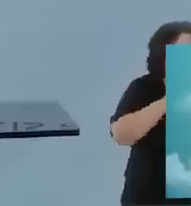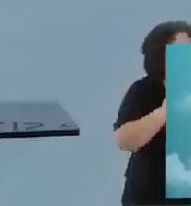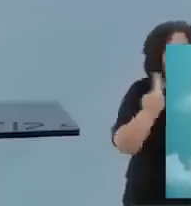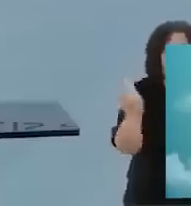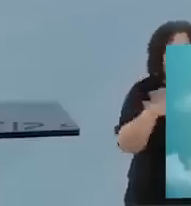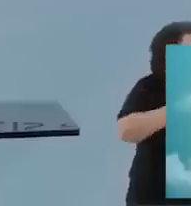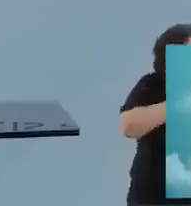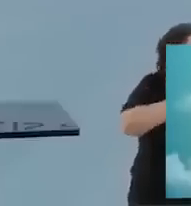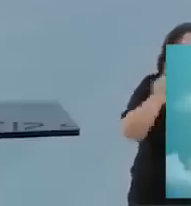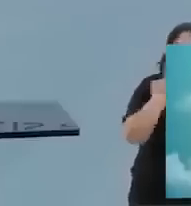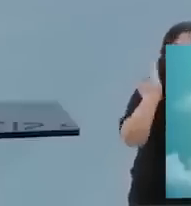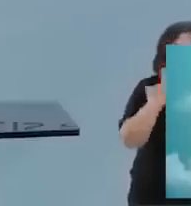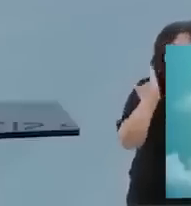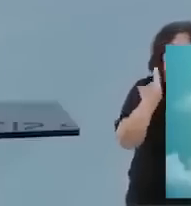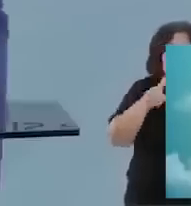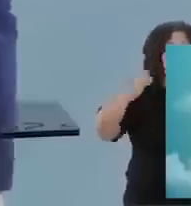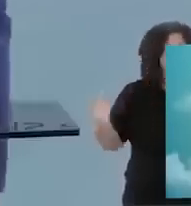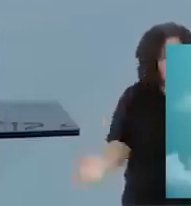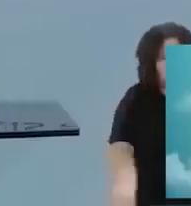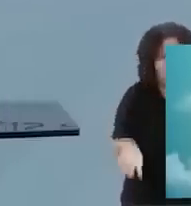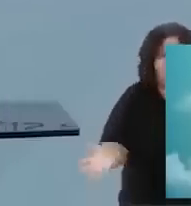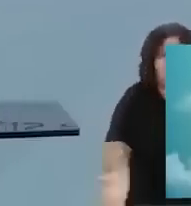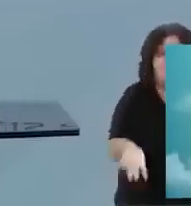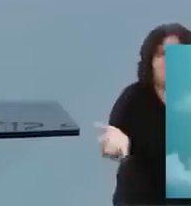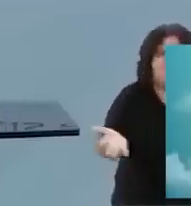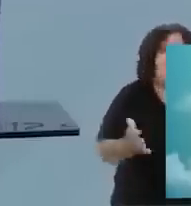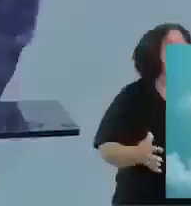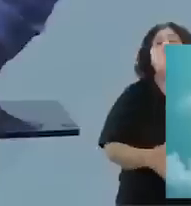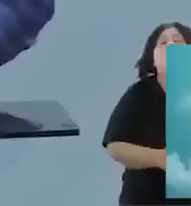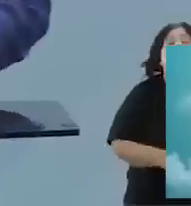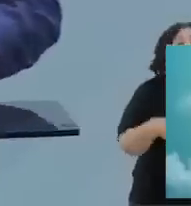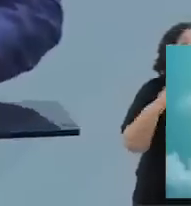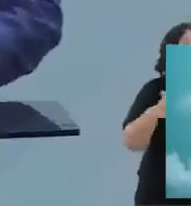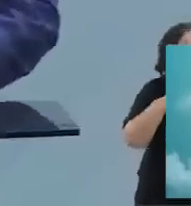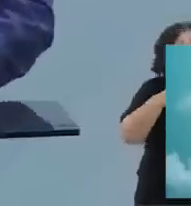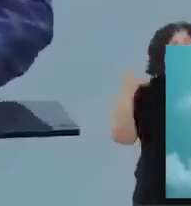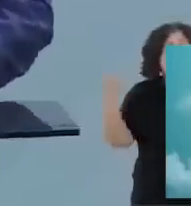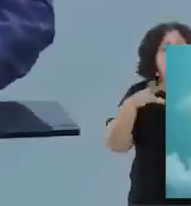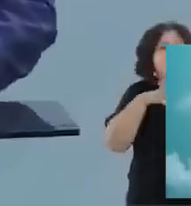Sétimo lugar, Romanos 15, verso 7, olha aí comigo.